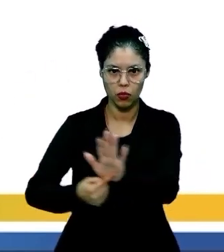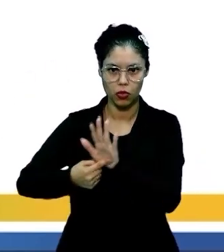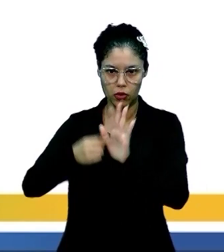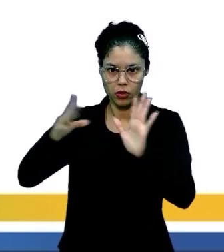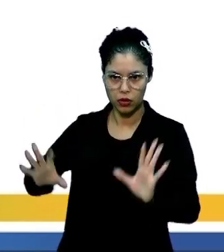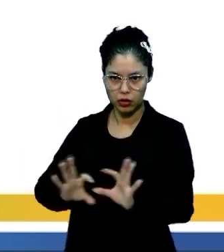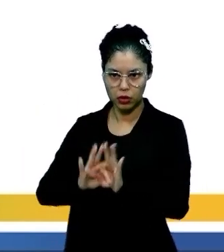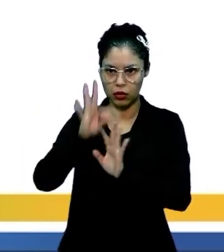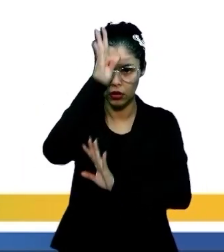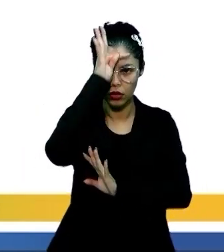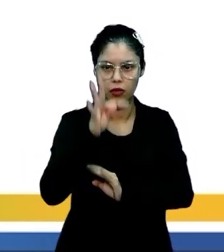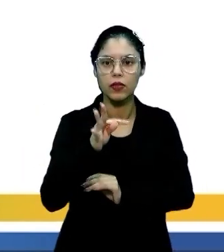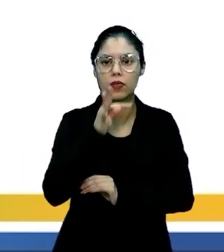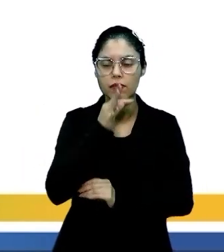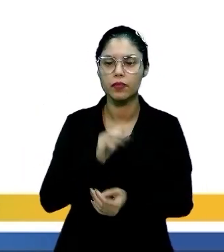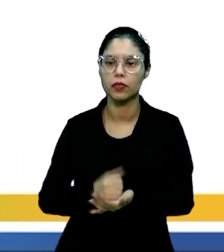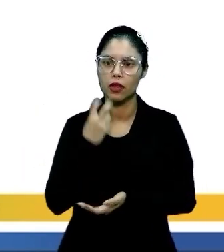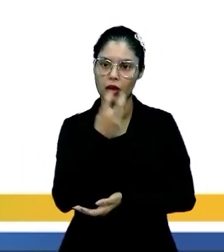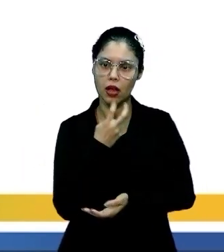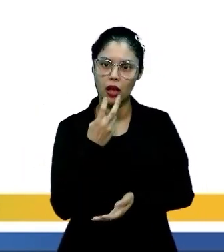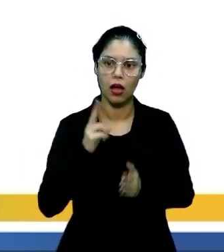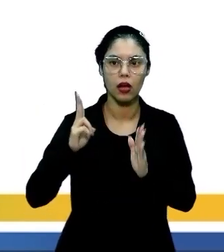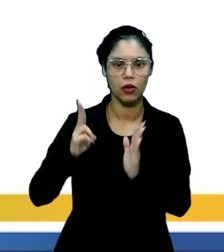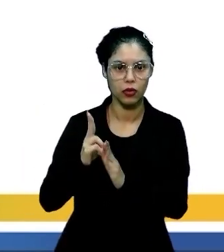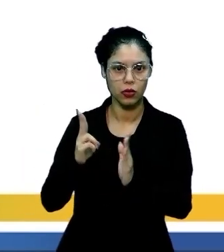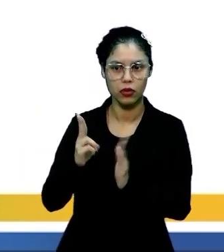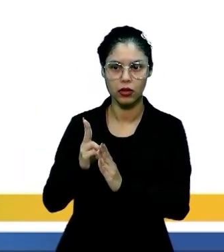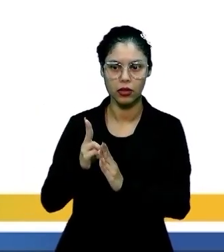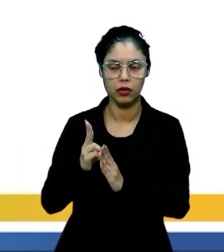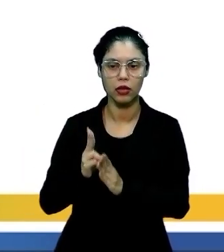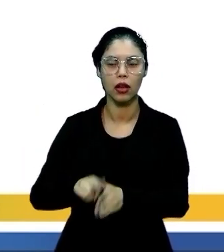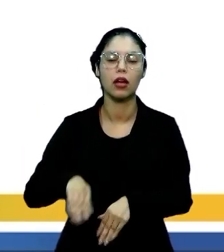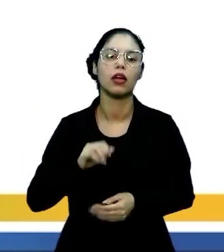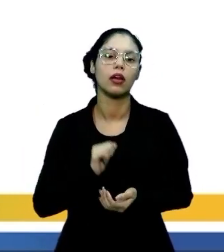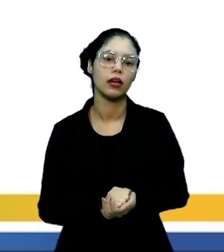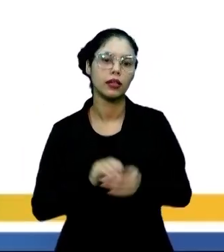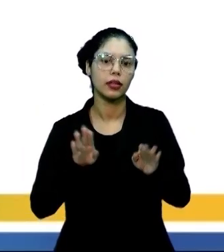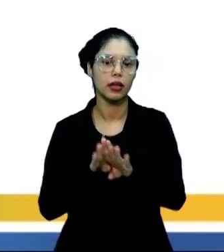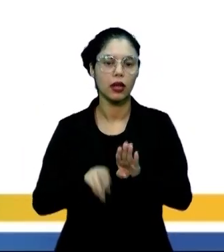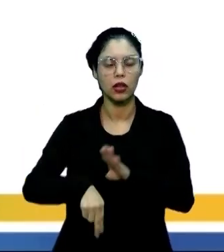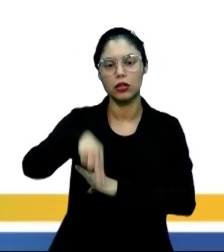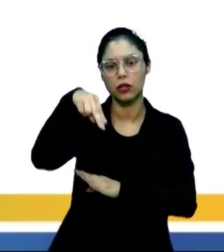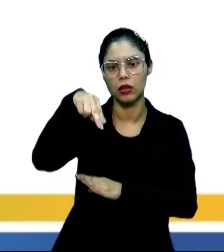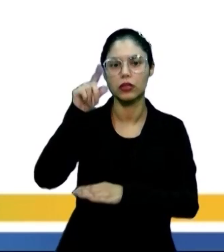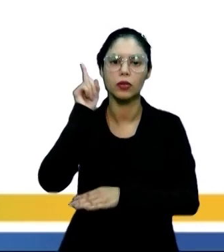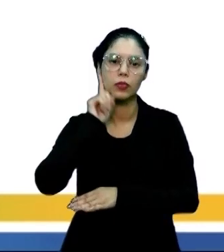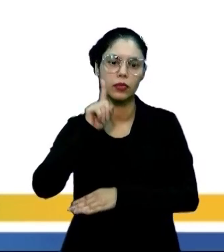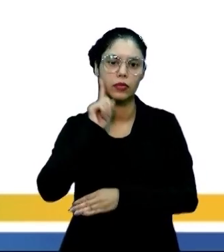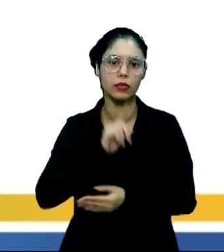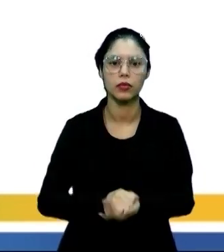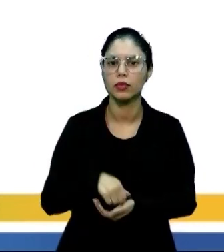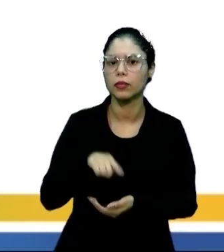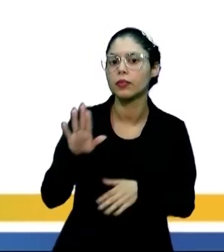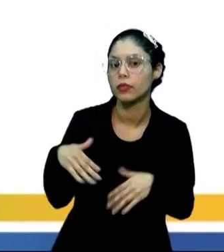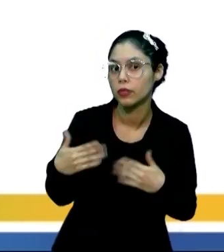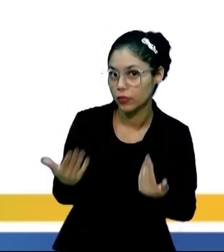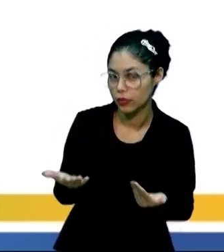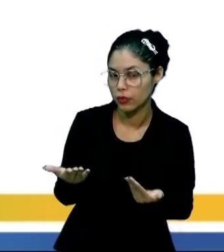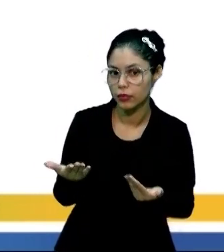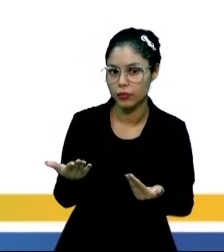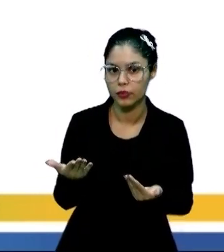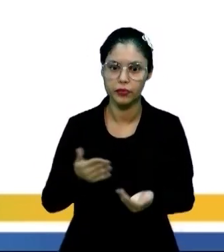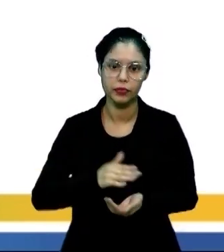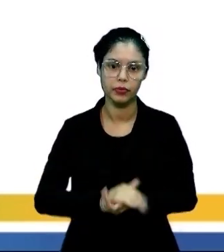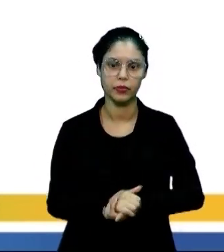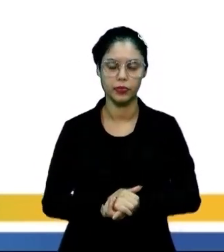relação entre a tradição oral da cultura indígena norte-americana e a... Então, vamos ver qual se encaixa ali